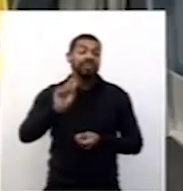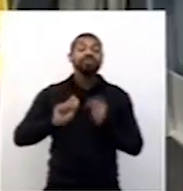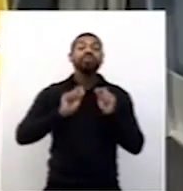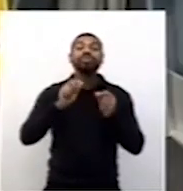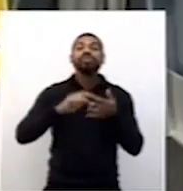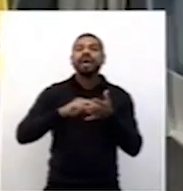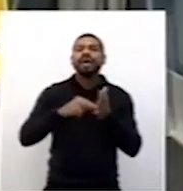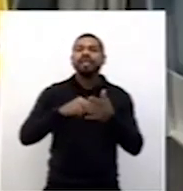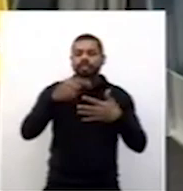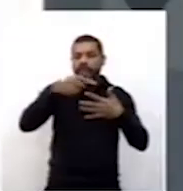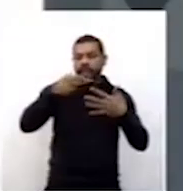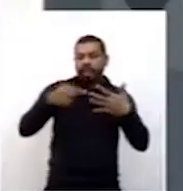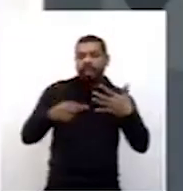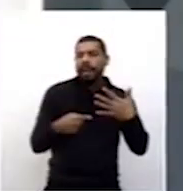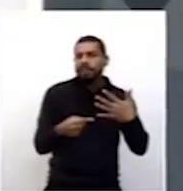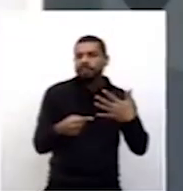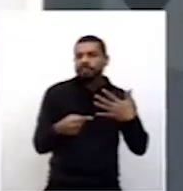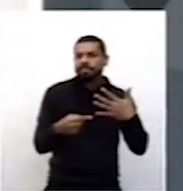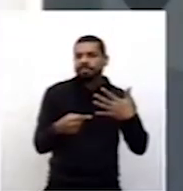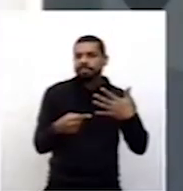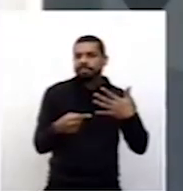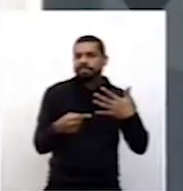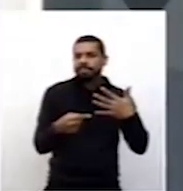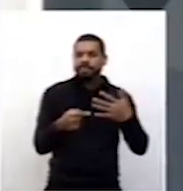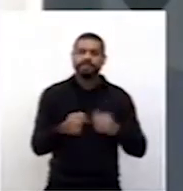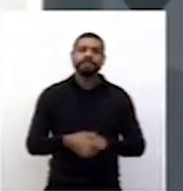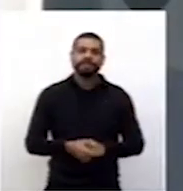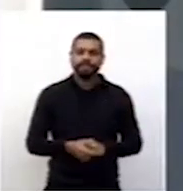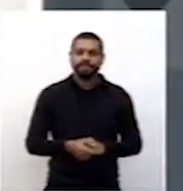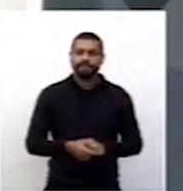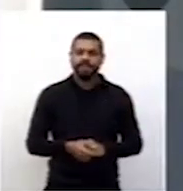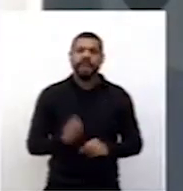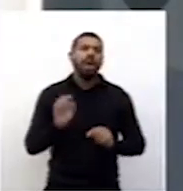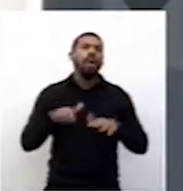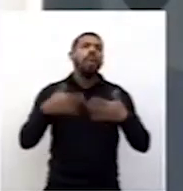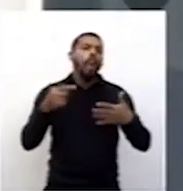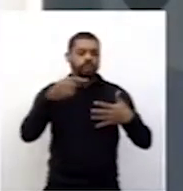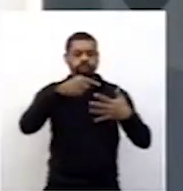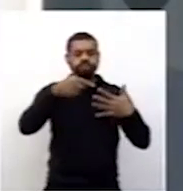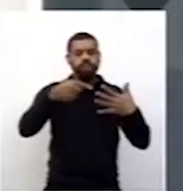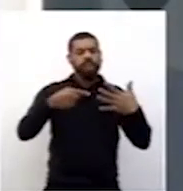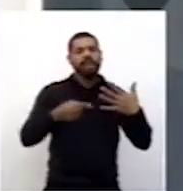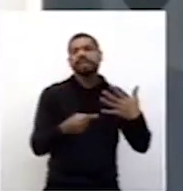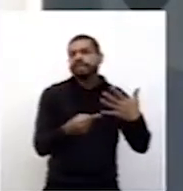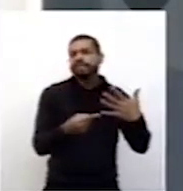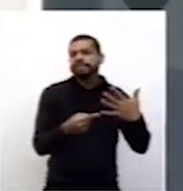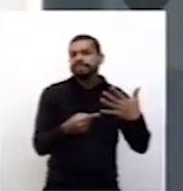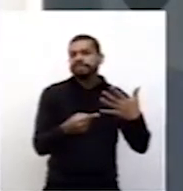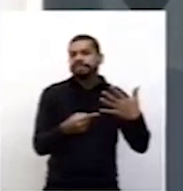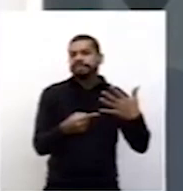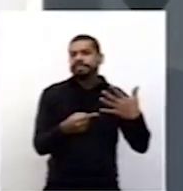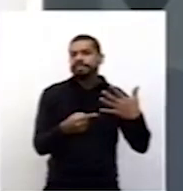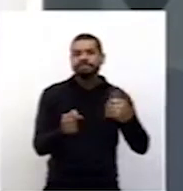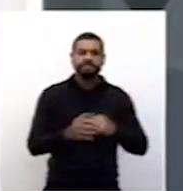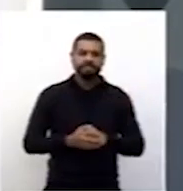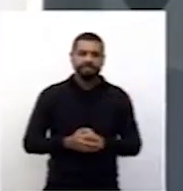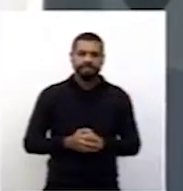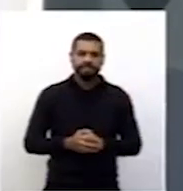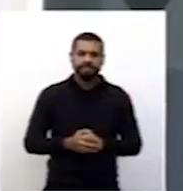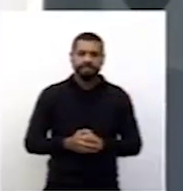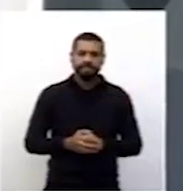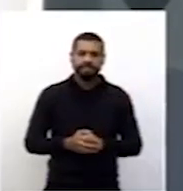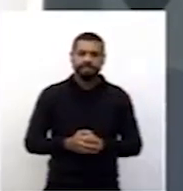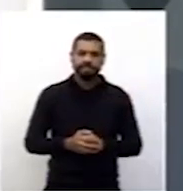estou selecionando, estou fazendo uma classificação. Que tipo é? Que tipo do quê, gente? Ó.